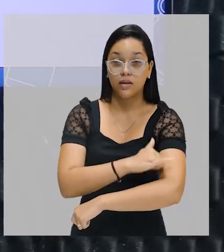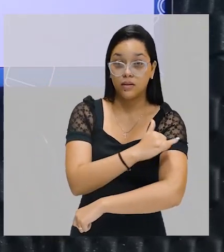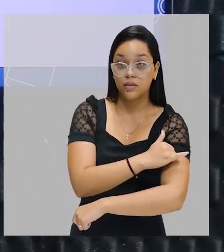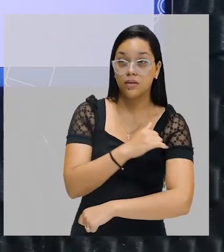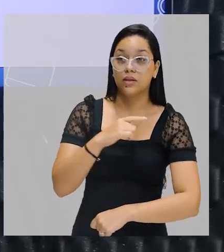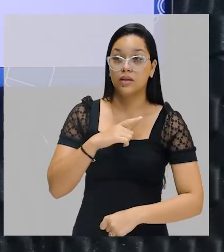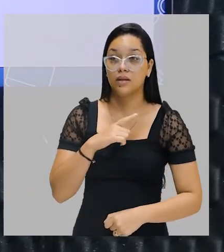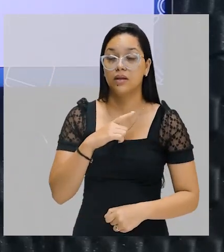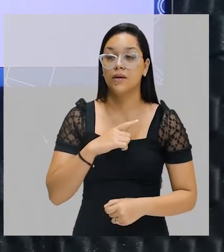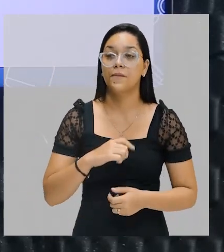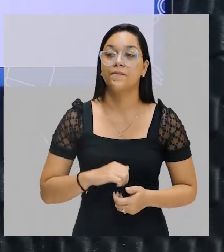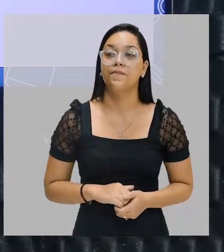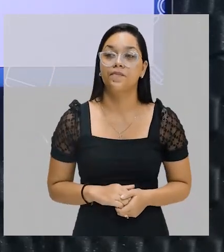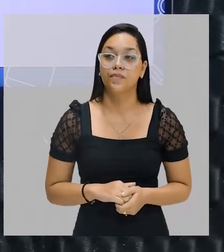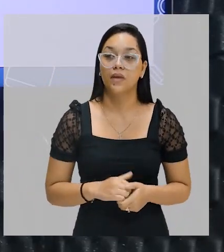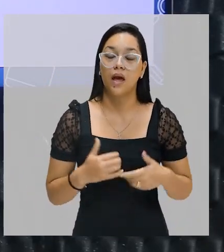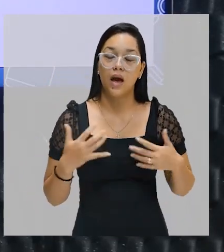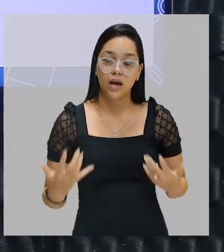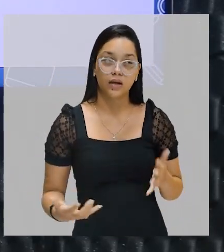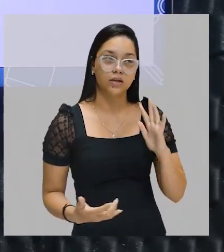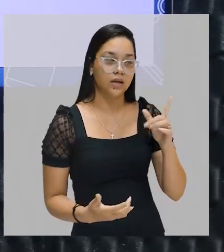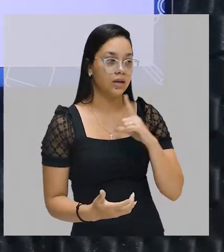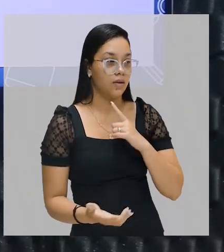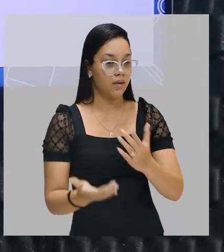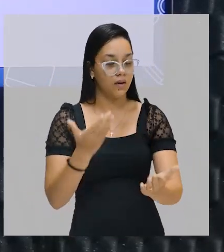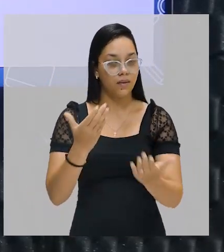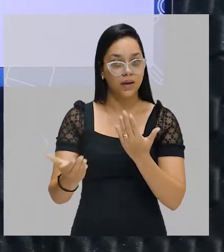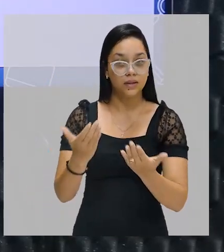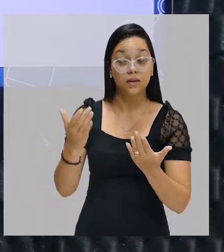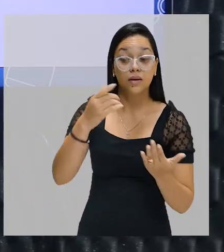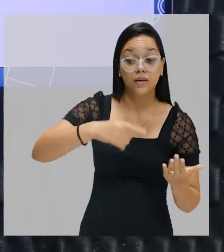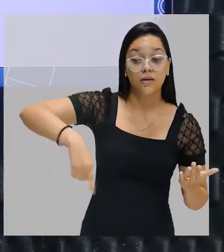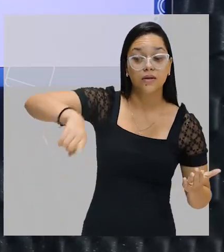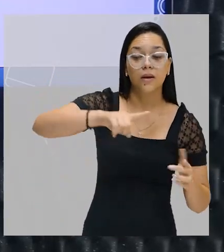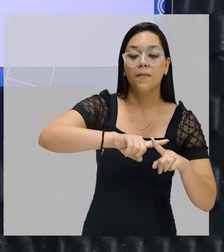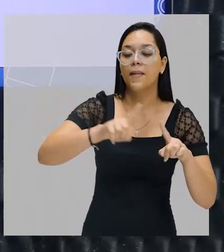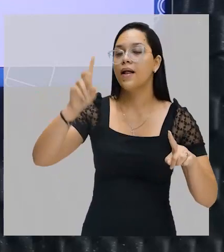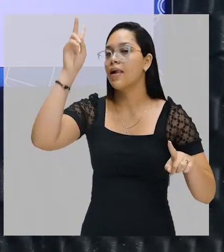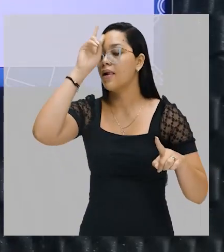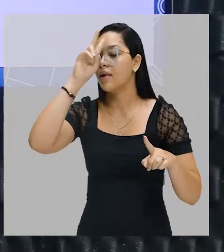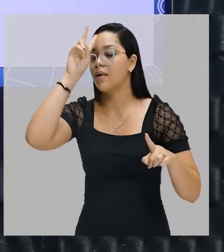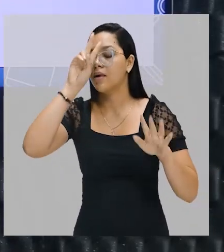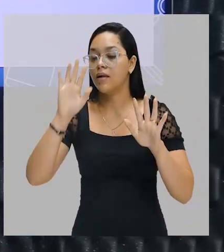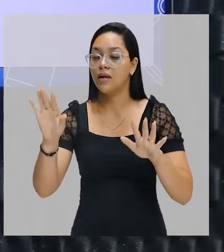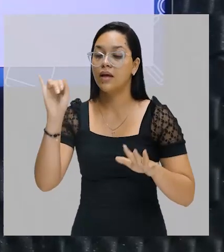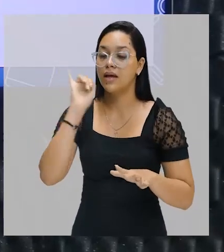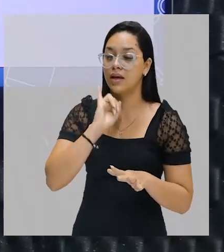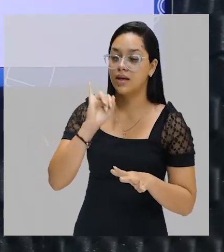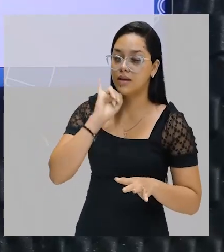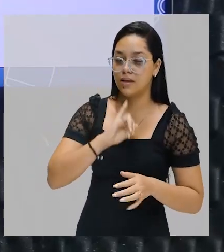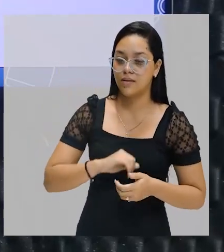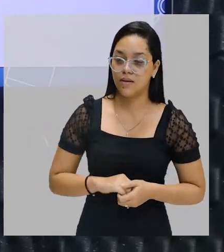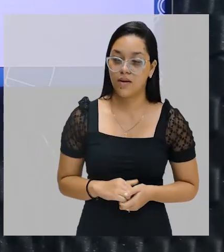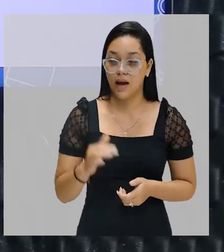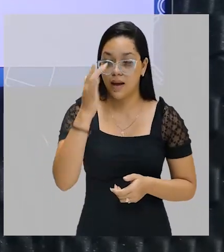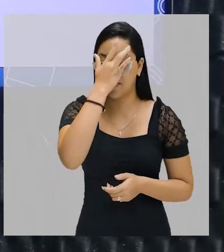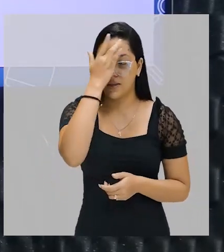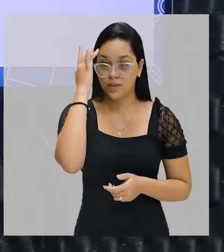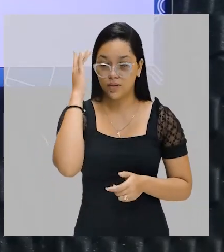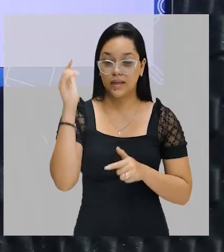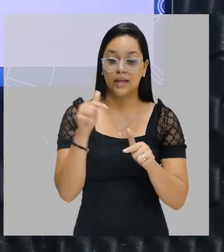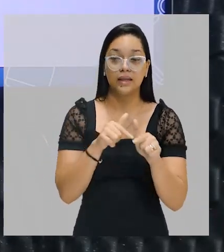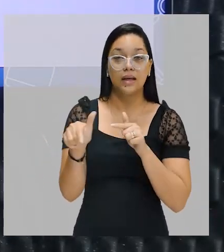de repouso. Aí eu já fiz até uma comparação para vocês, mas vamos lembrar. Por exemplo, um indivíduo que ele trabalha